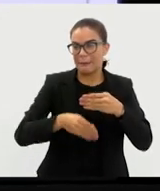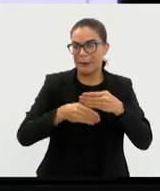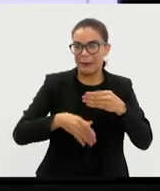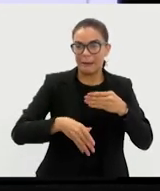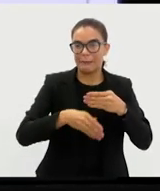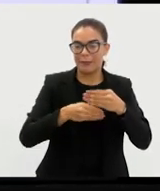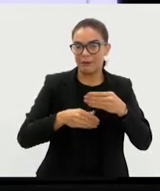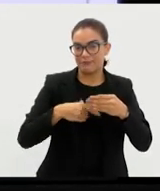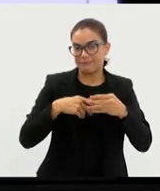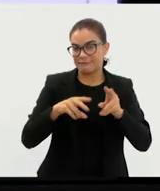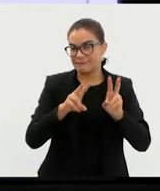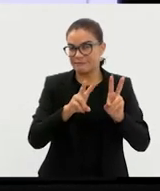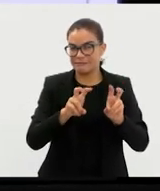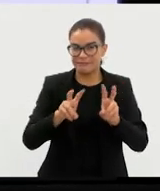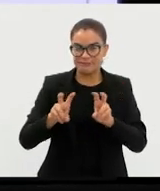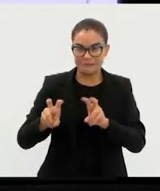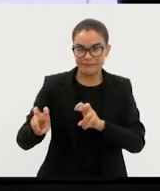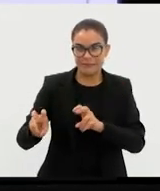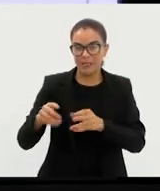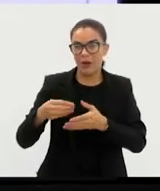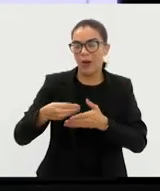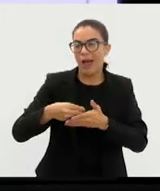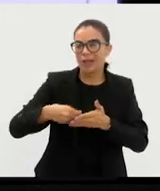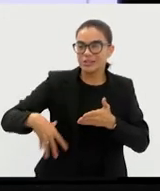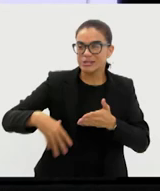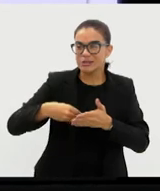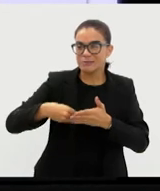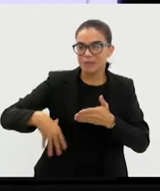por temas, né? Então, as despesas correntes aqui...